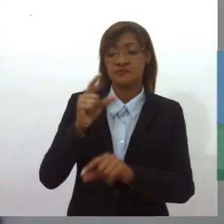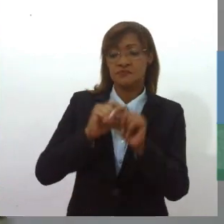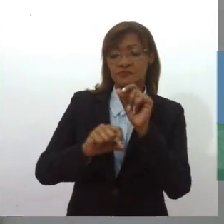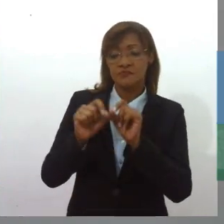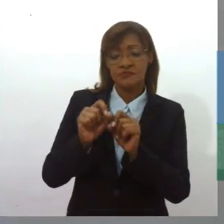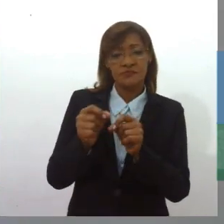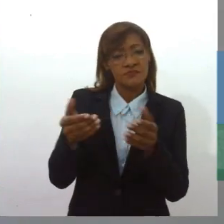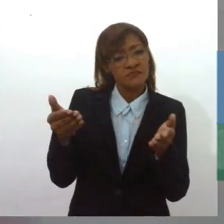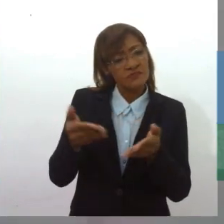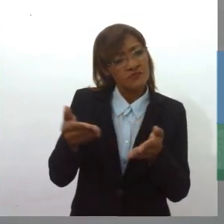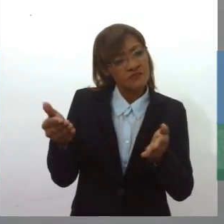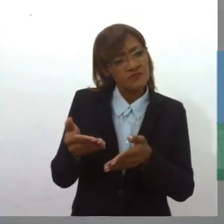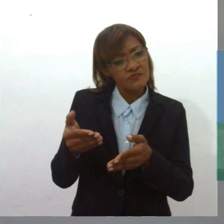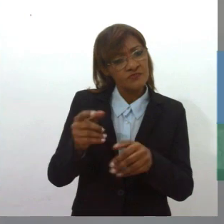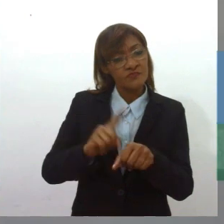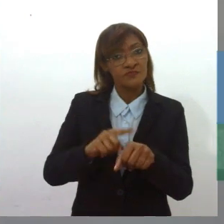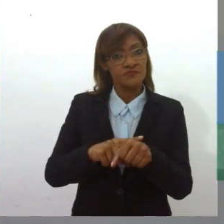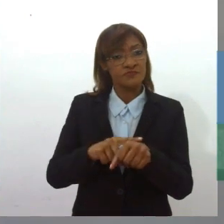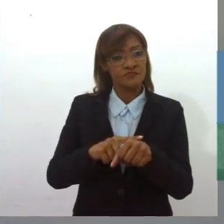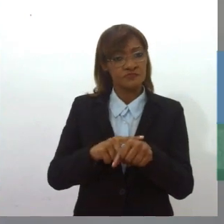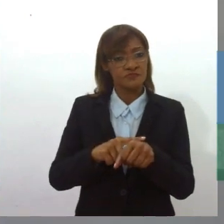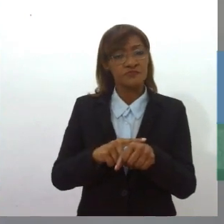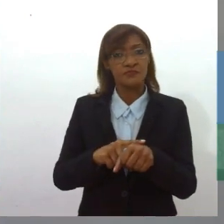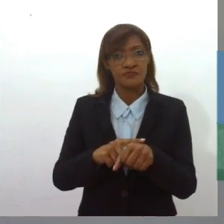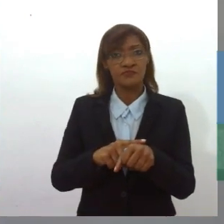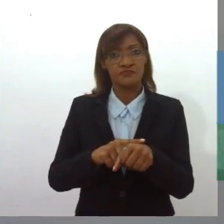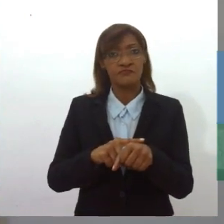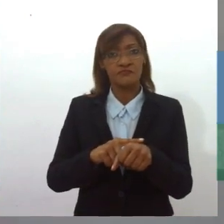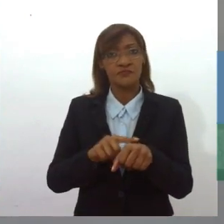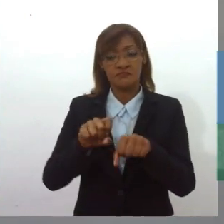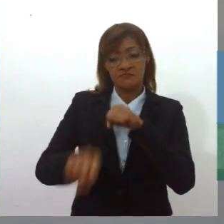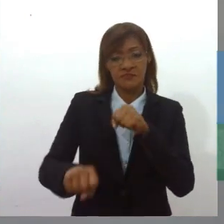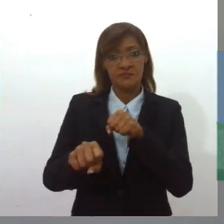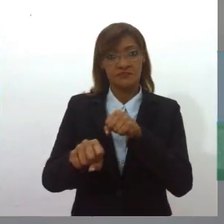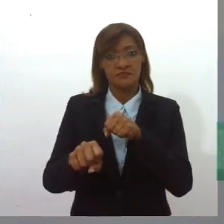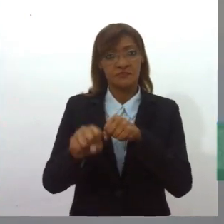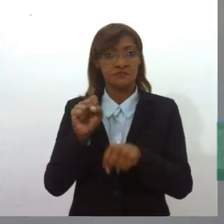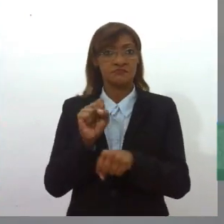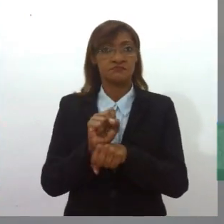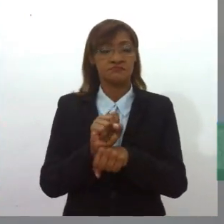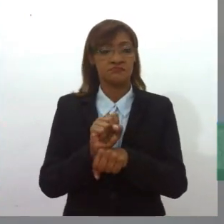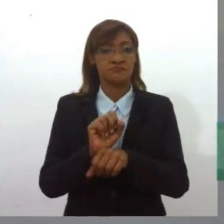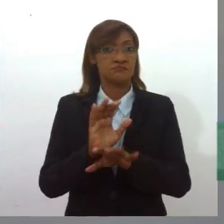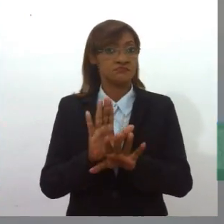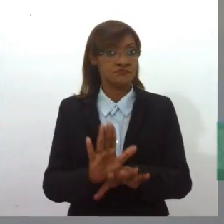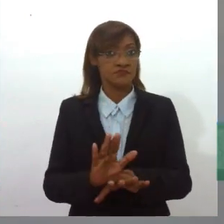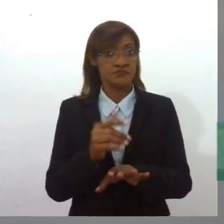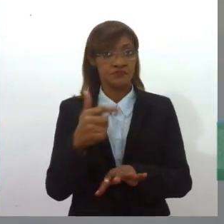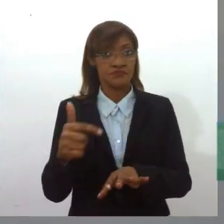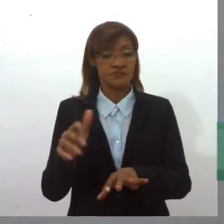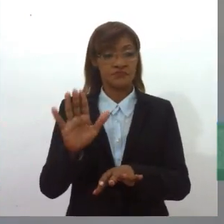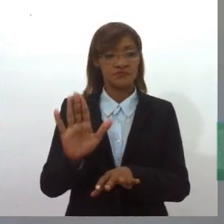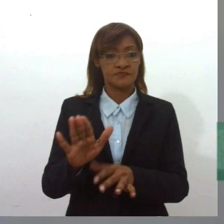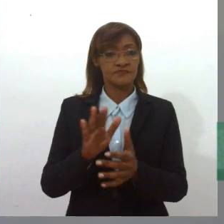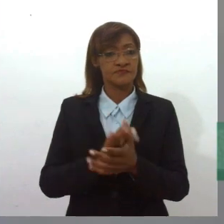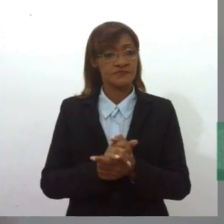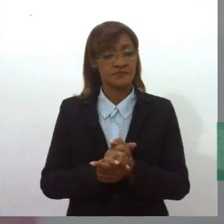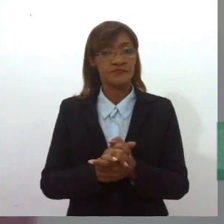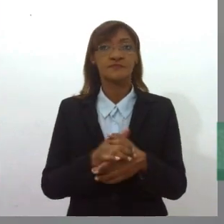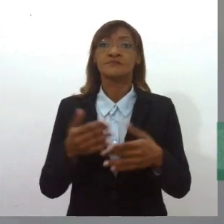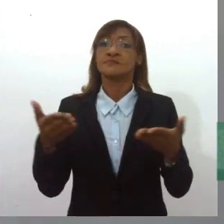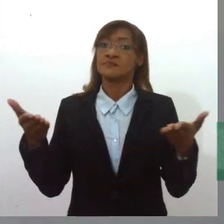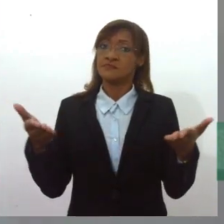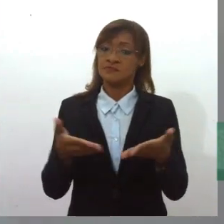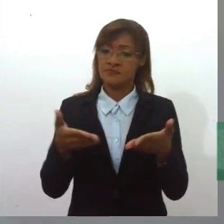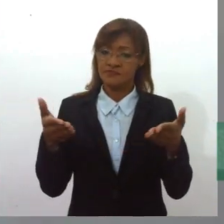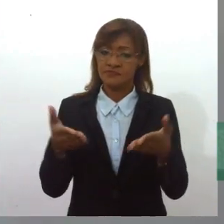90 esse movimento de parar de matar os animais né né os animais sadios em centro de controle dos zoonoses e agora a gente